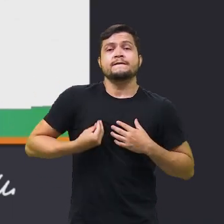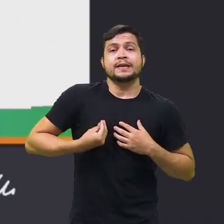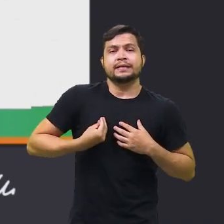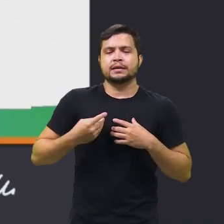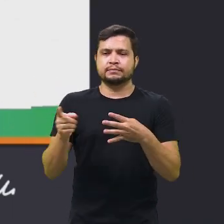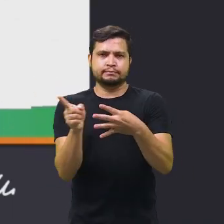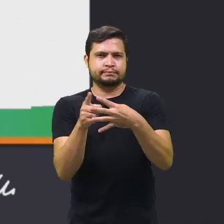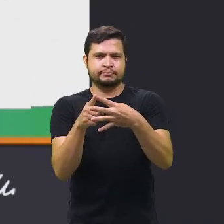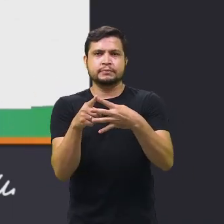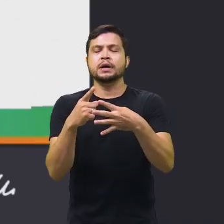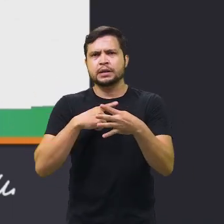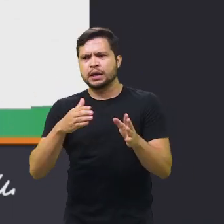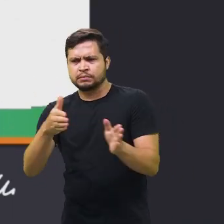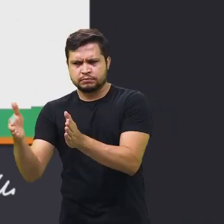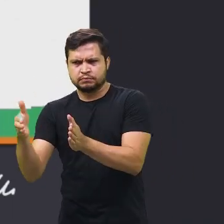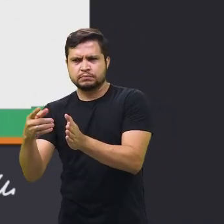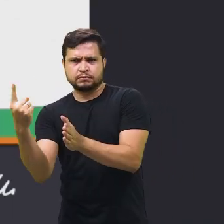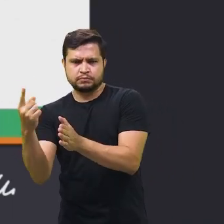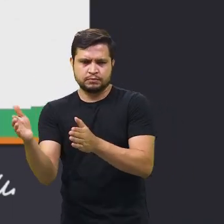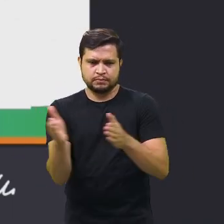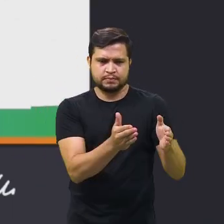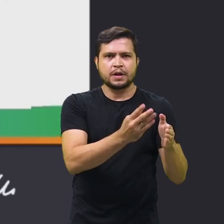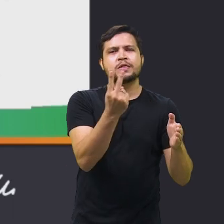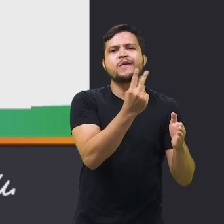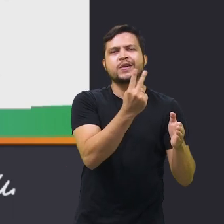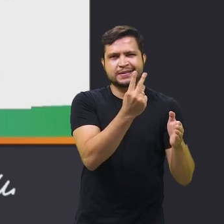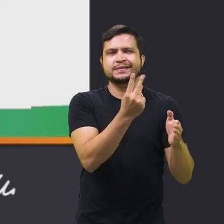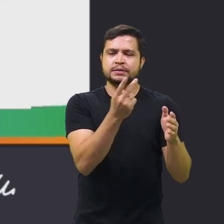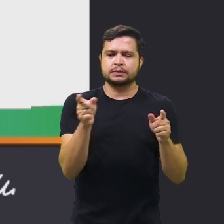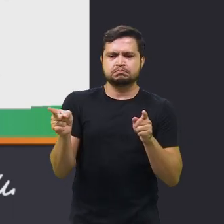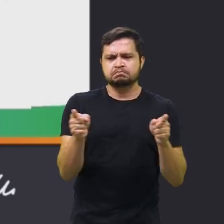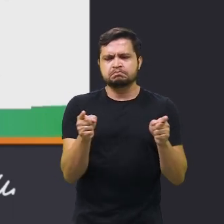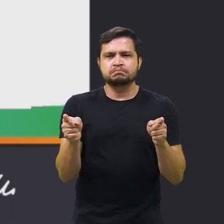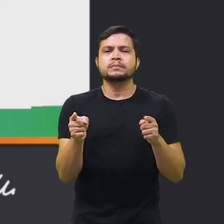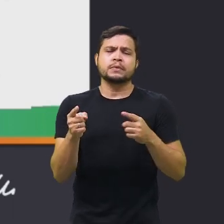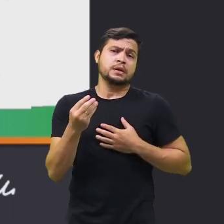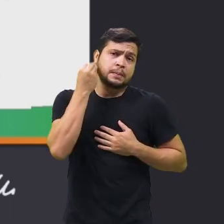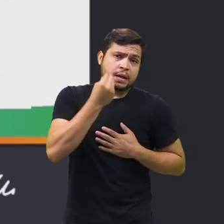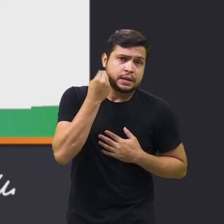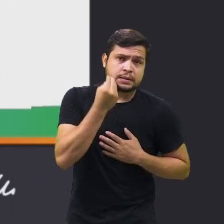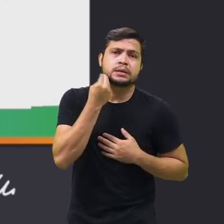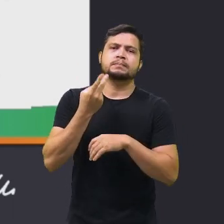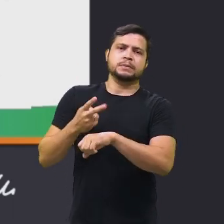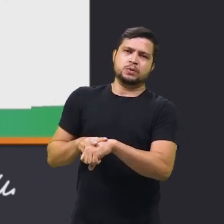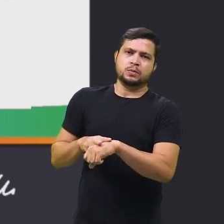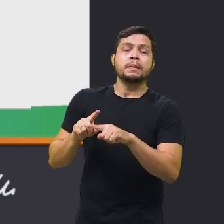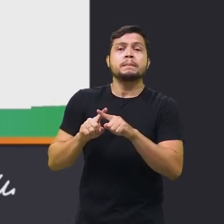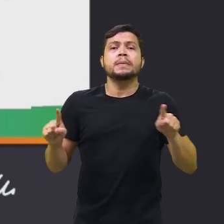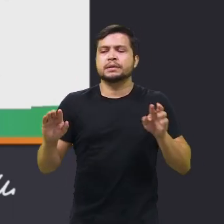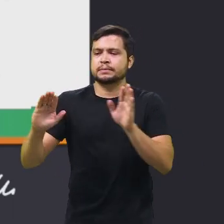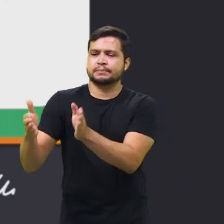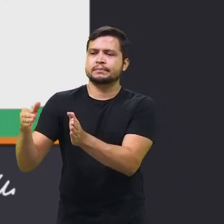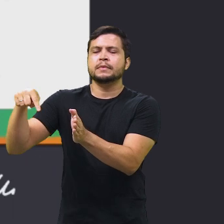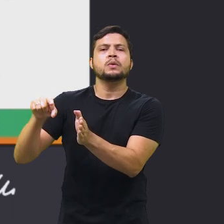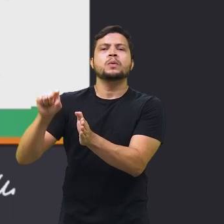vai alternar aí entre a fase esporofítica e a fase gametofítica. Sendo que a fase gametofítica, como eu já falei,